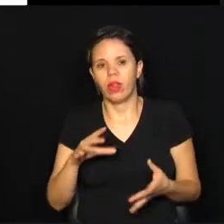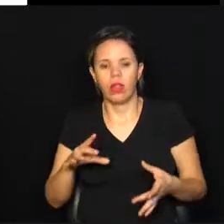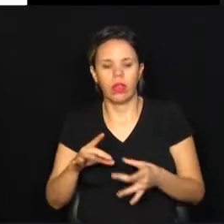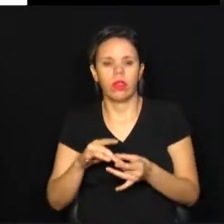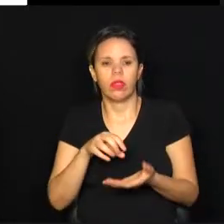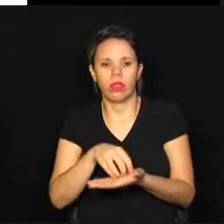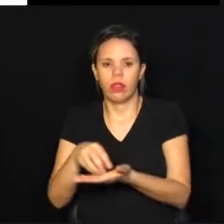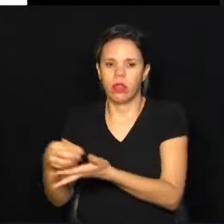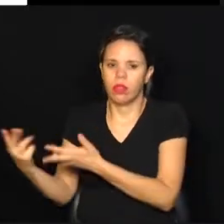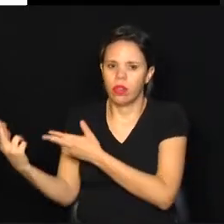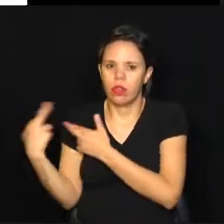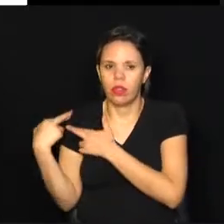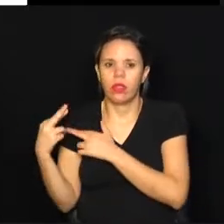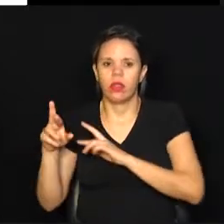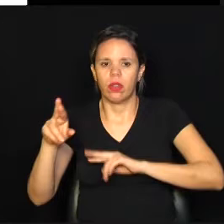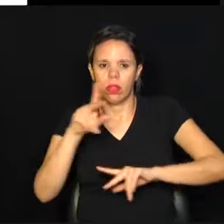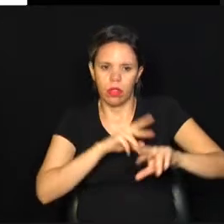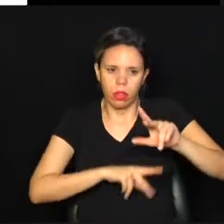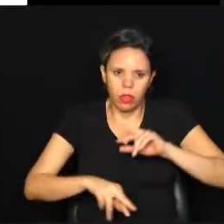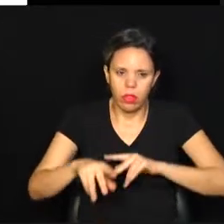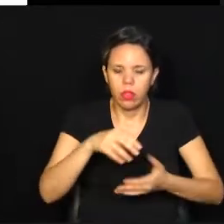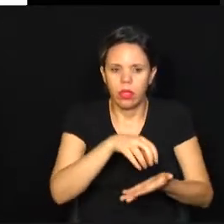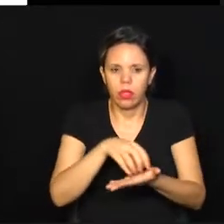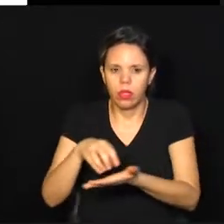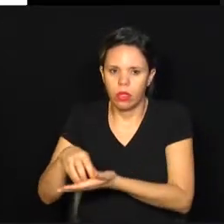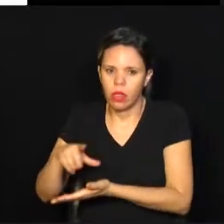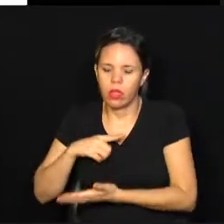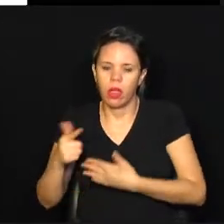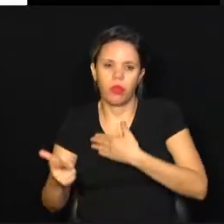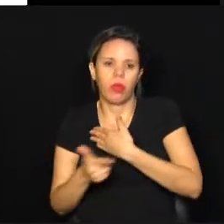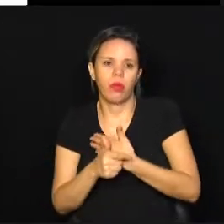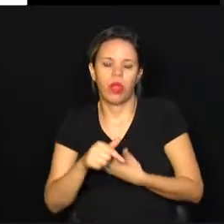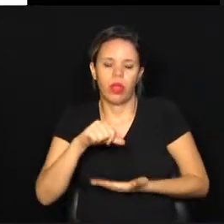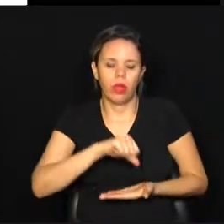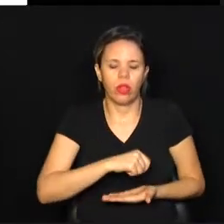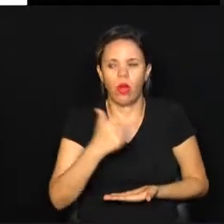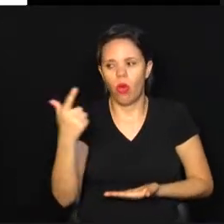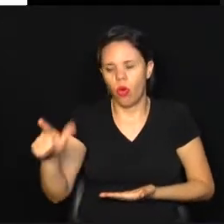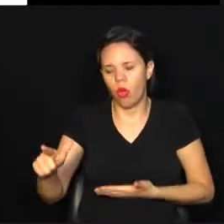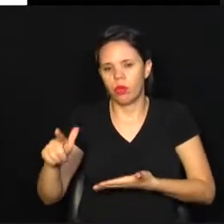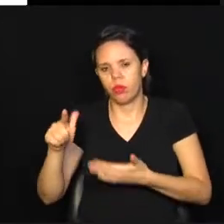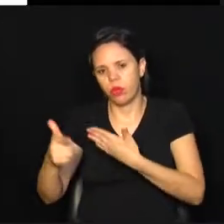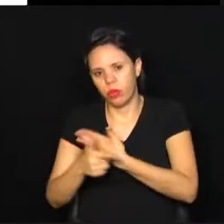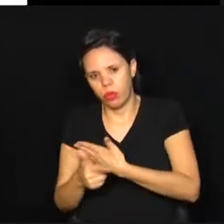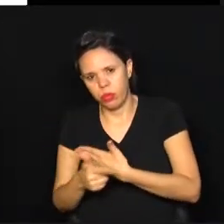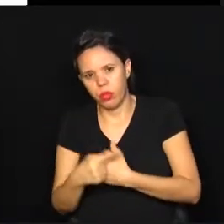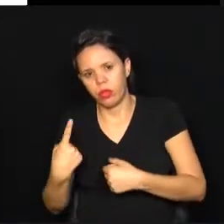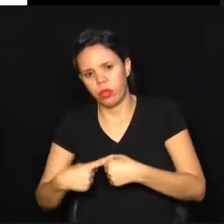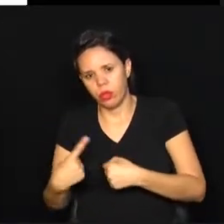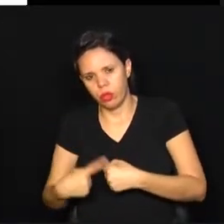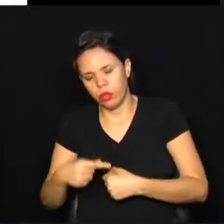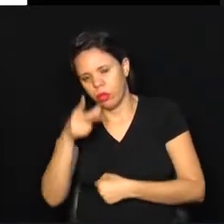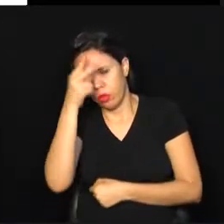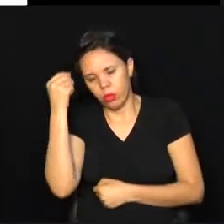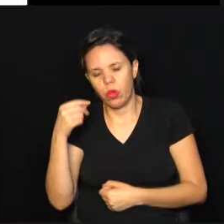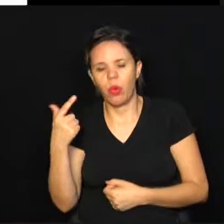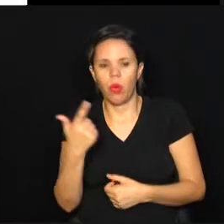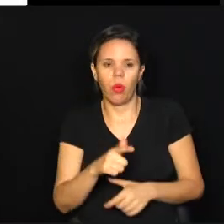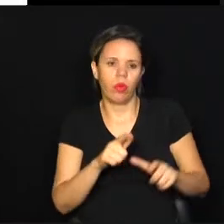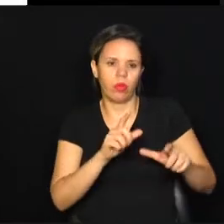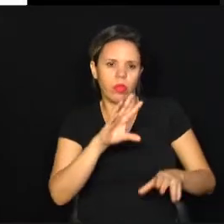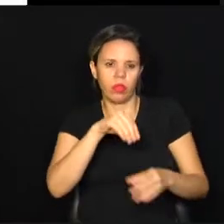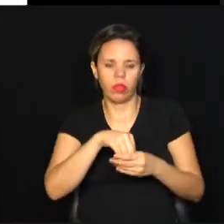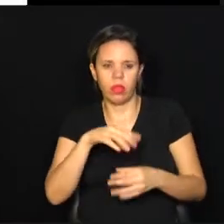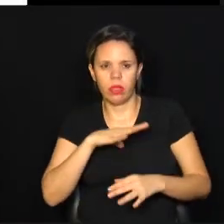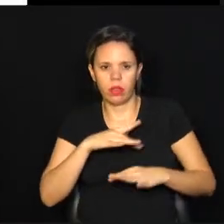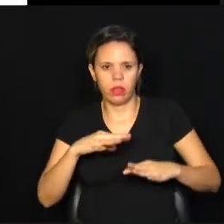funções diferentes, né? Então, a gente tem centralidades que têm um papel regional, outras que têm um papel municipal, outras que têm um papel local,